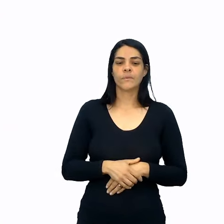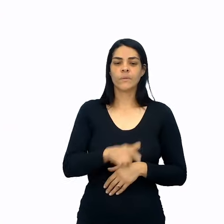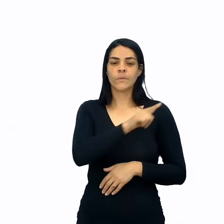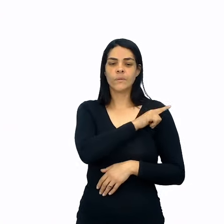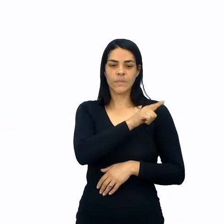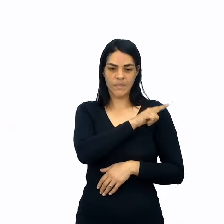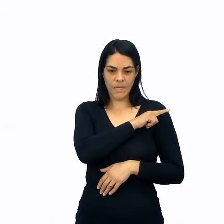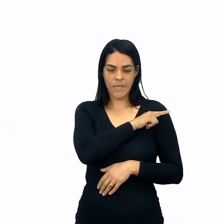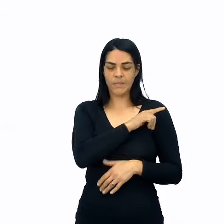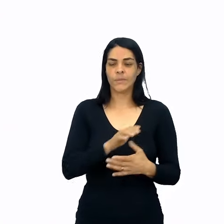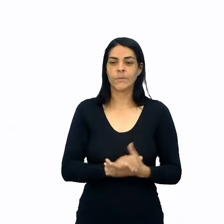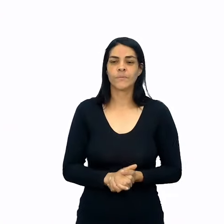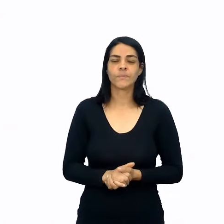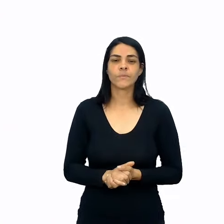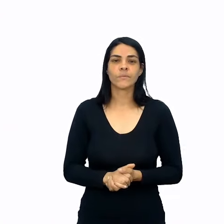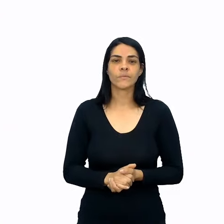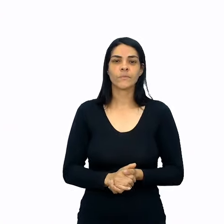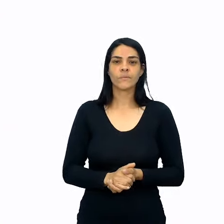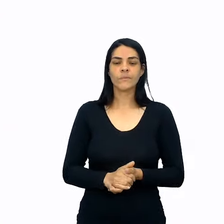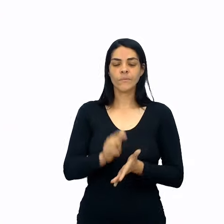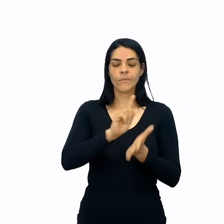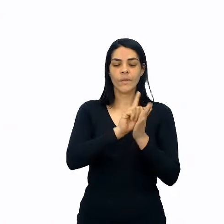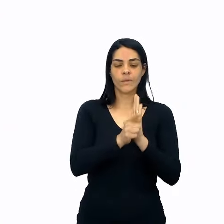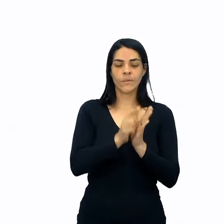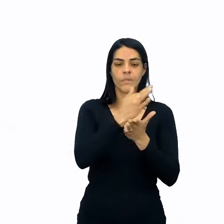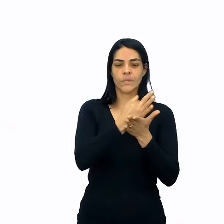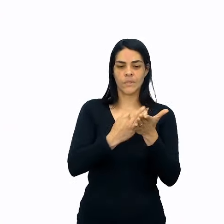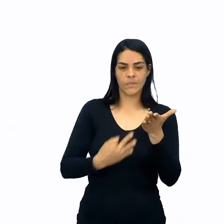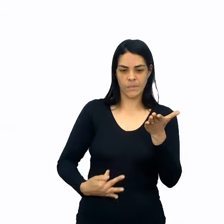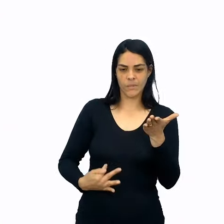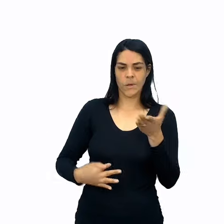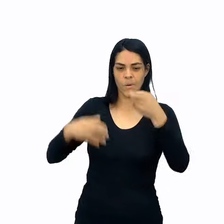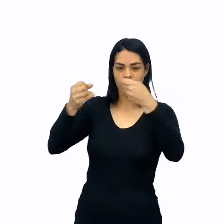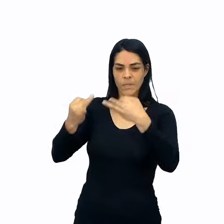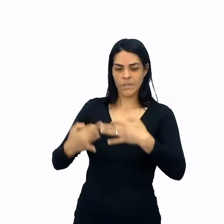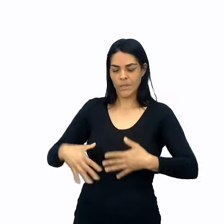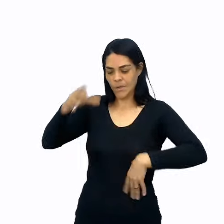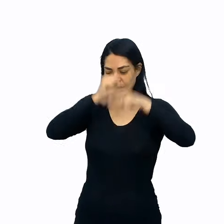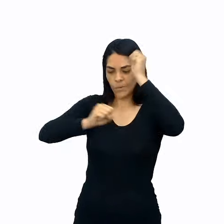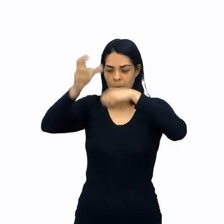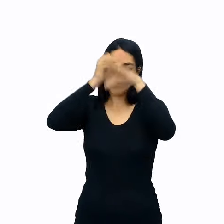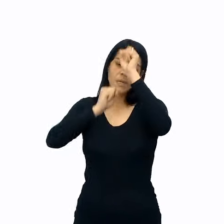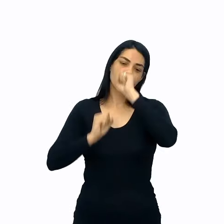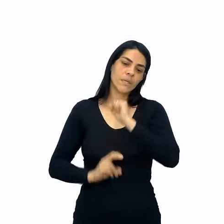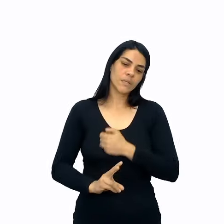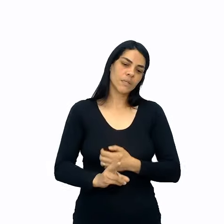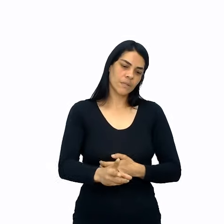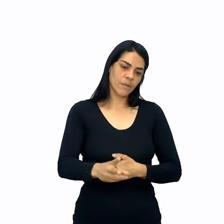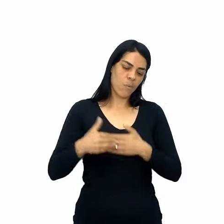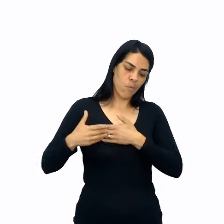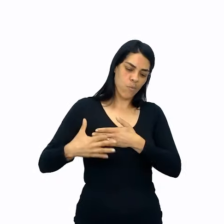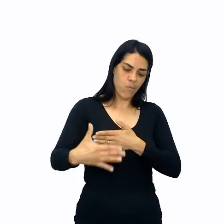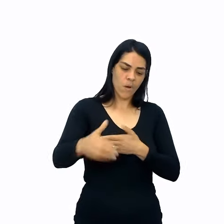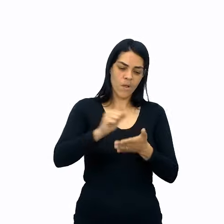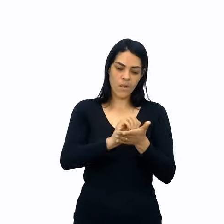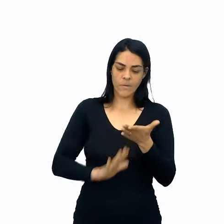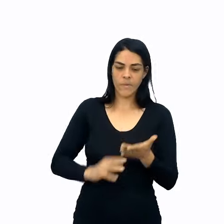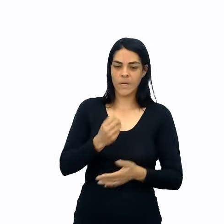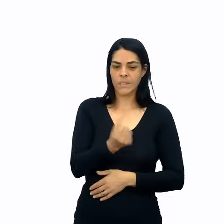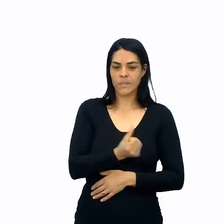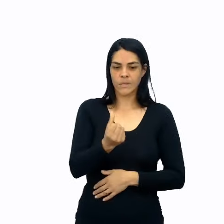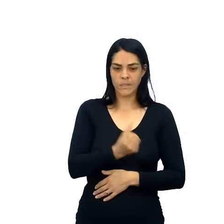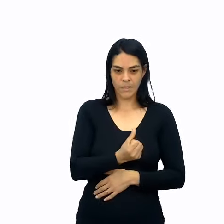seminário, né? O gênero textual era, na questão lá do aprender sempre, dessa sequência da atividade 6, o